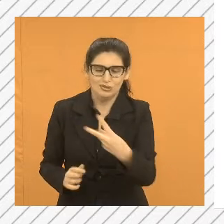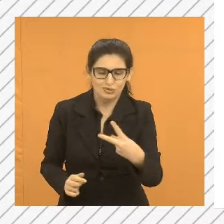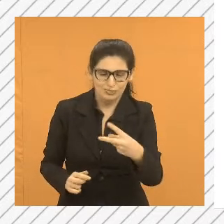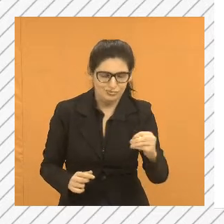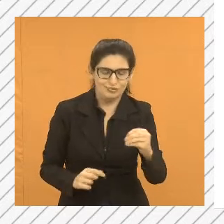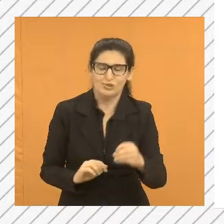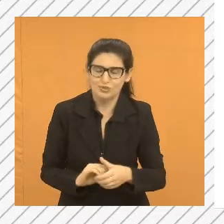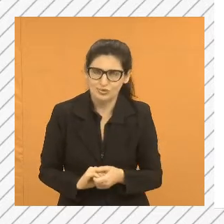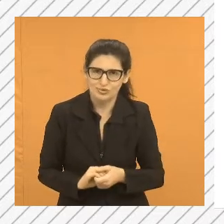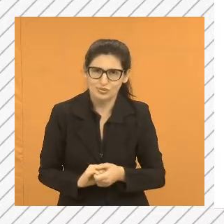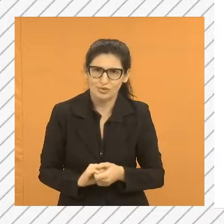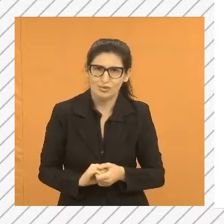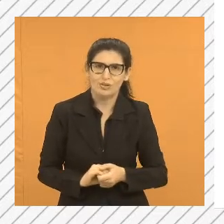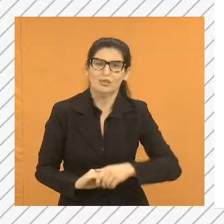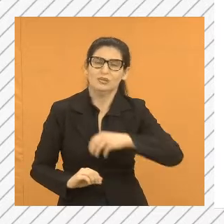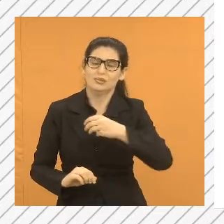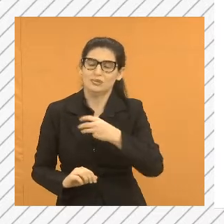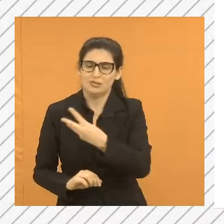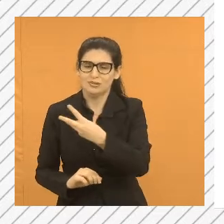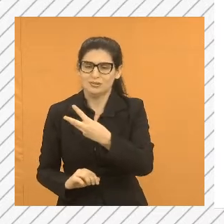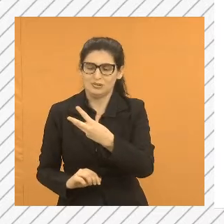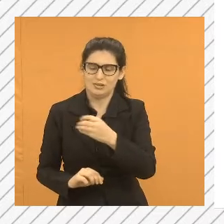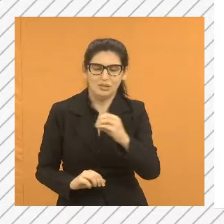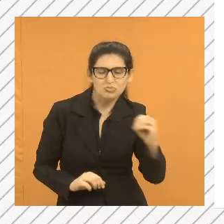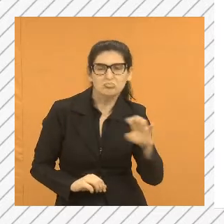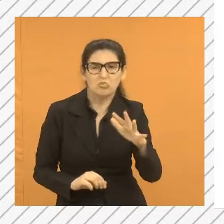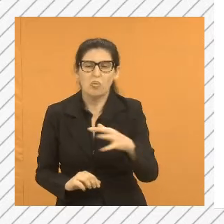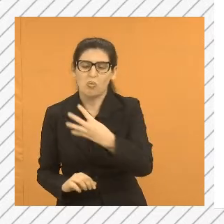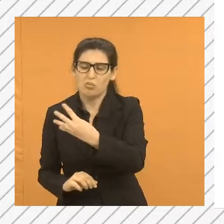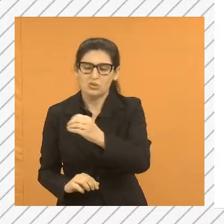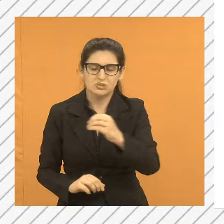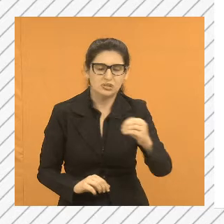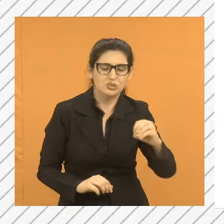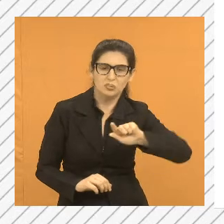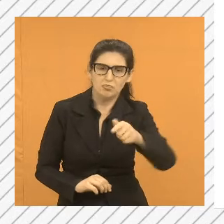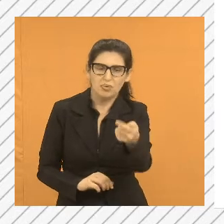e 400 mil reais para investimentos.